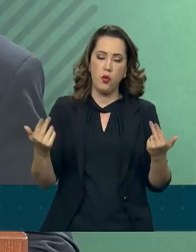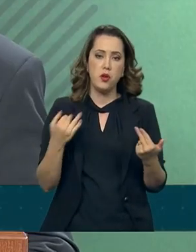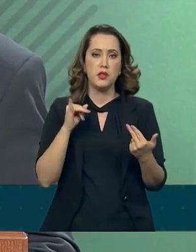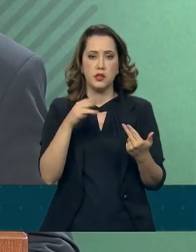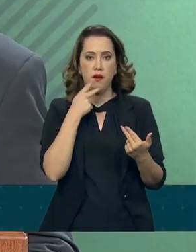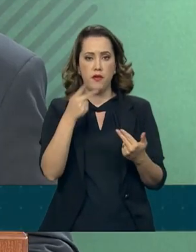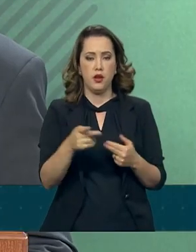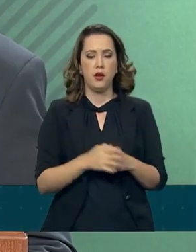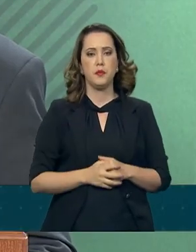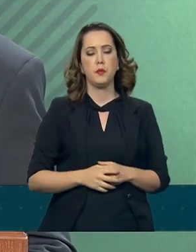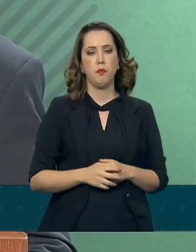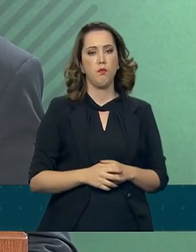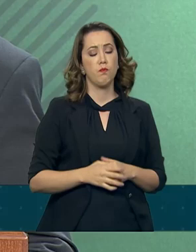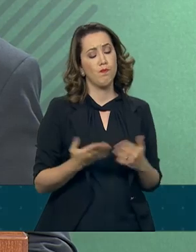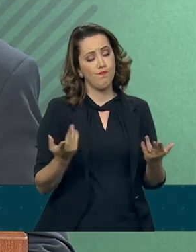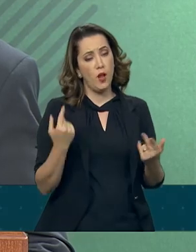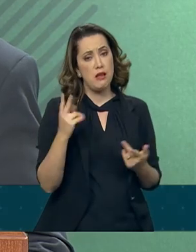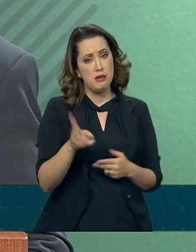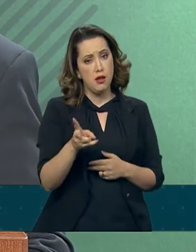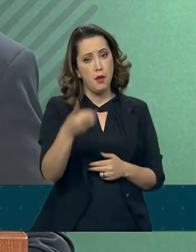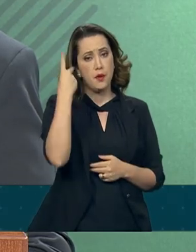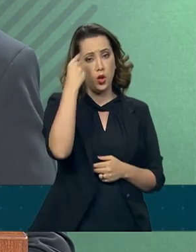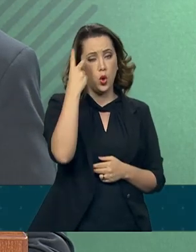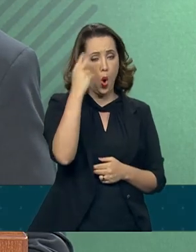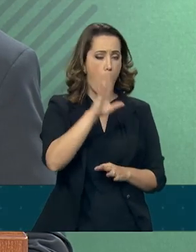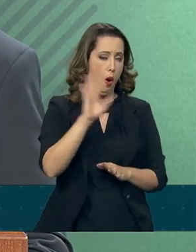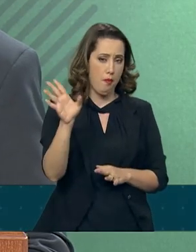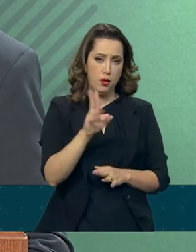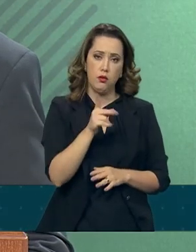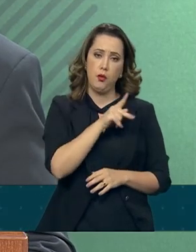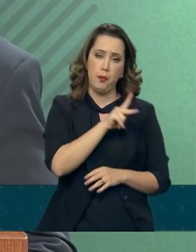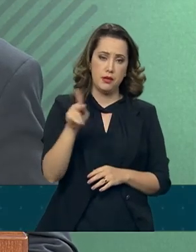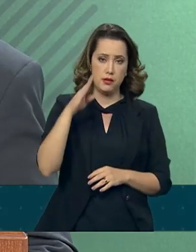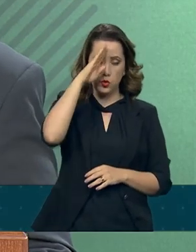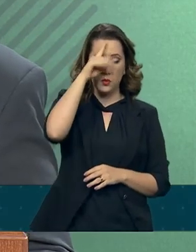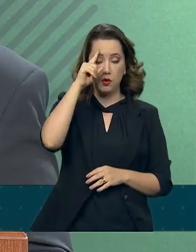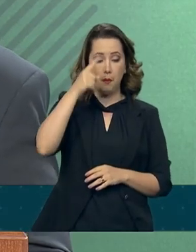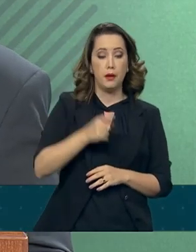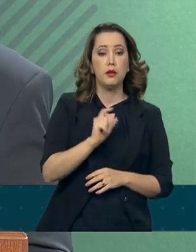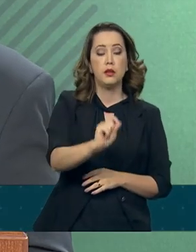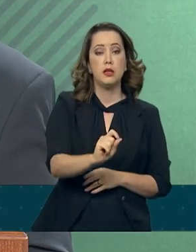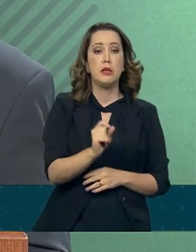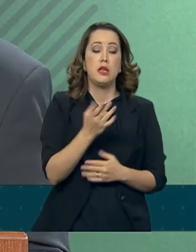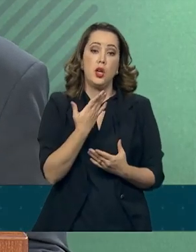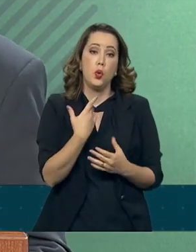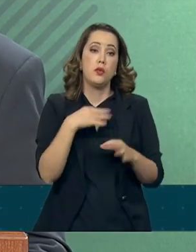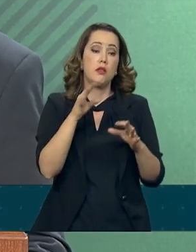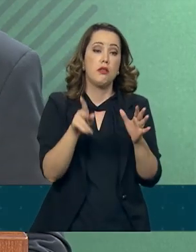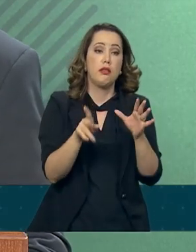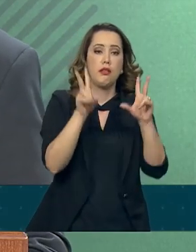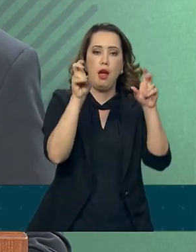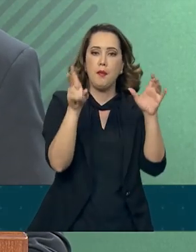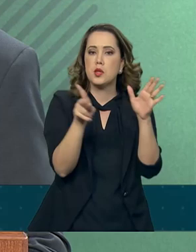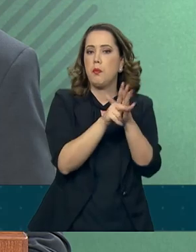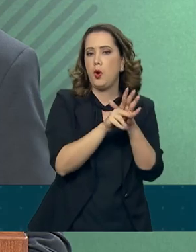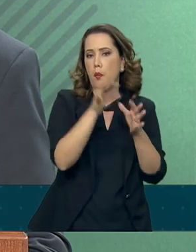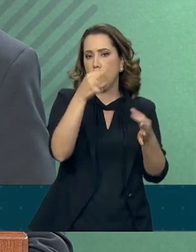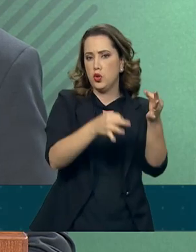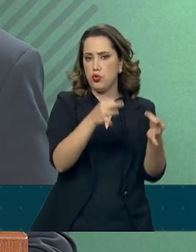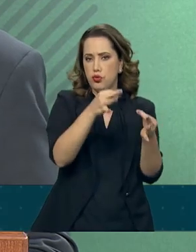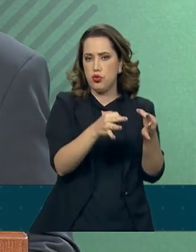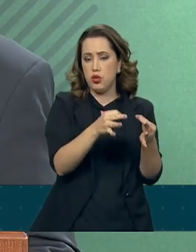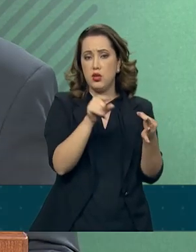de norma do senhor presidente os assuntos de justiça que envolvem pessoas que não estão diretamente ligados ao poder executivo